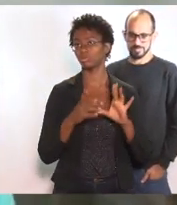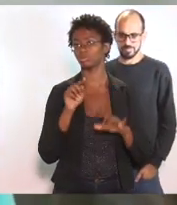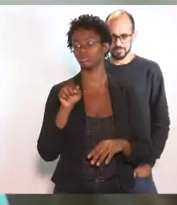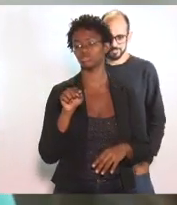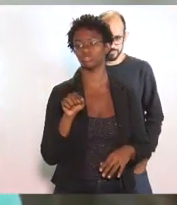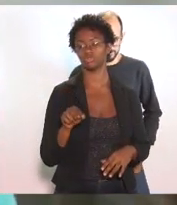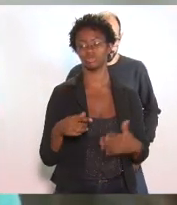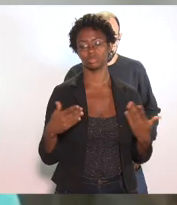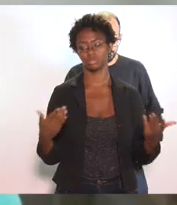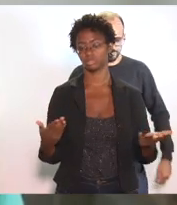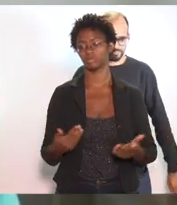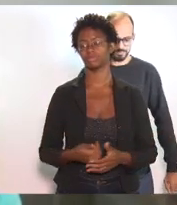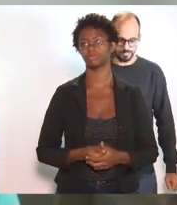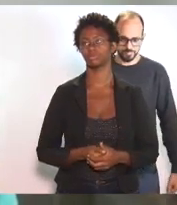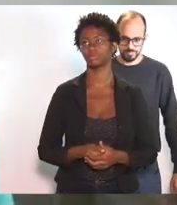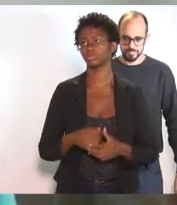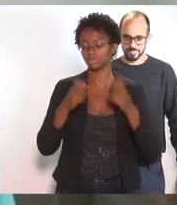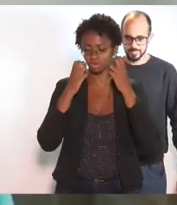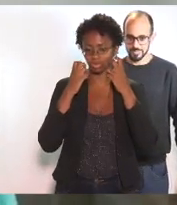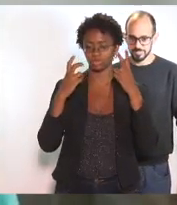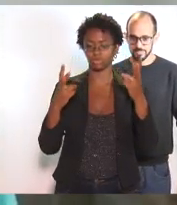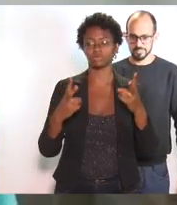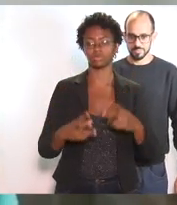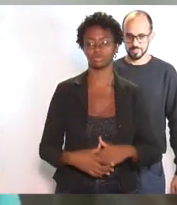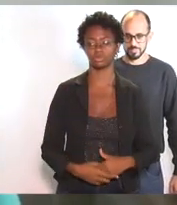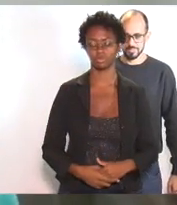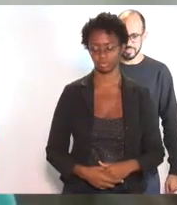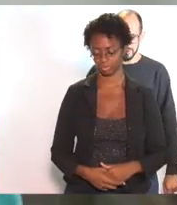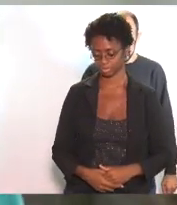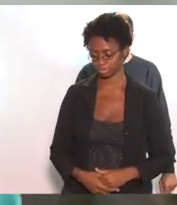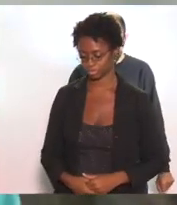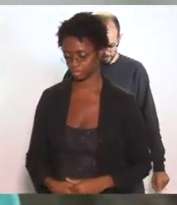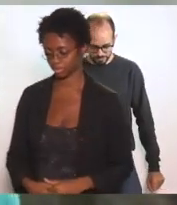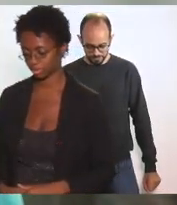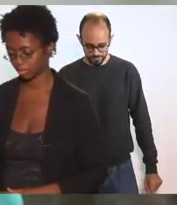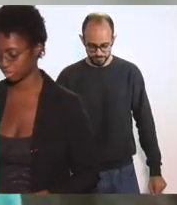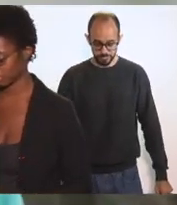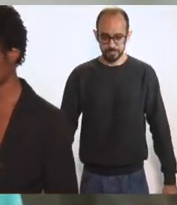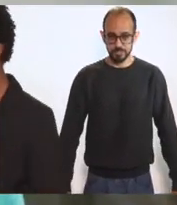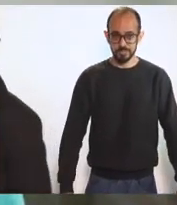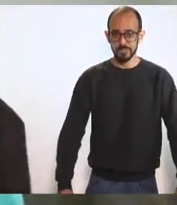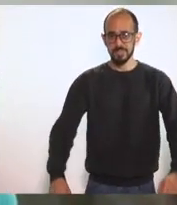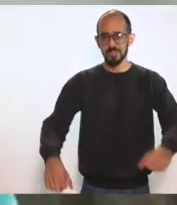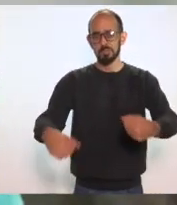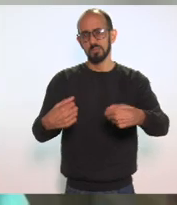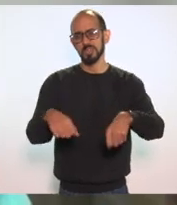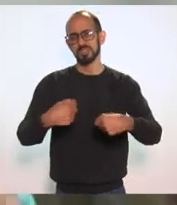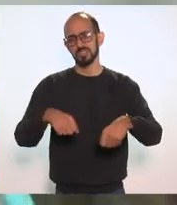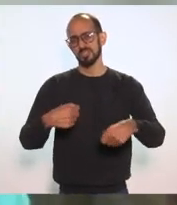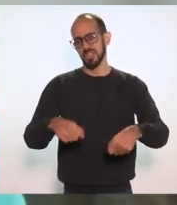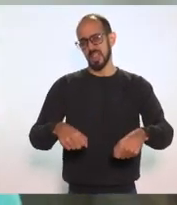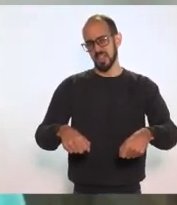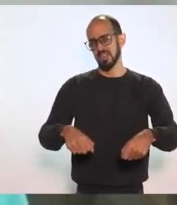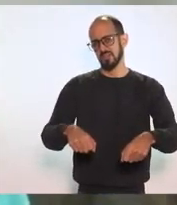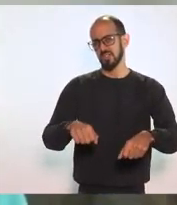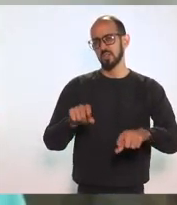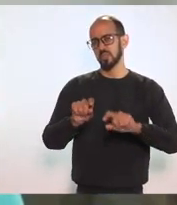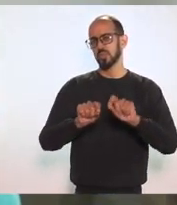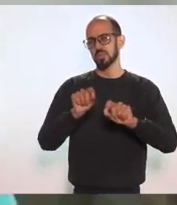único caminho que eu vejo e verifico agora é que tivesse o mínimo possível de unidade